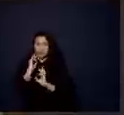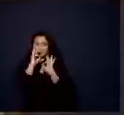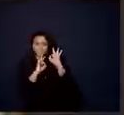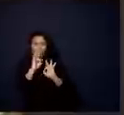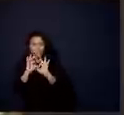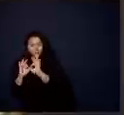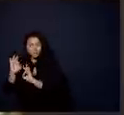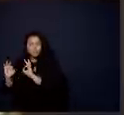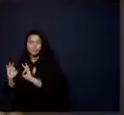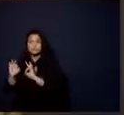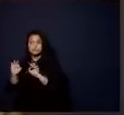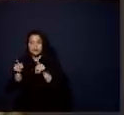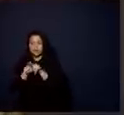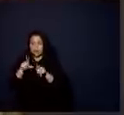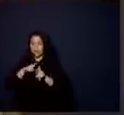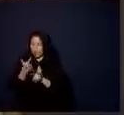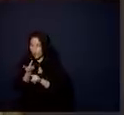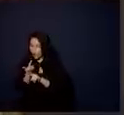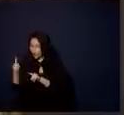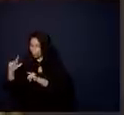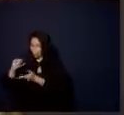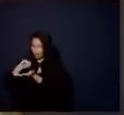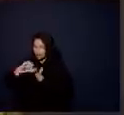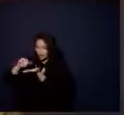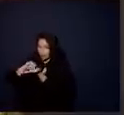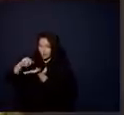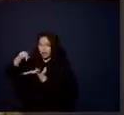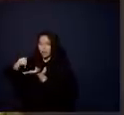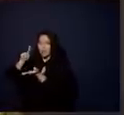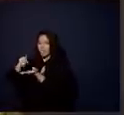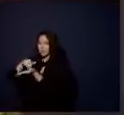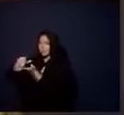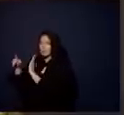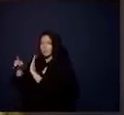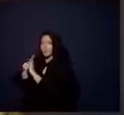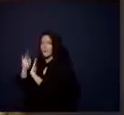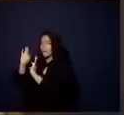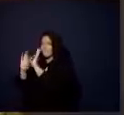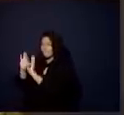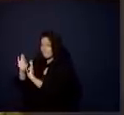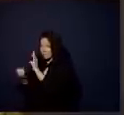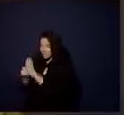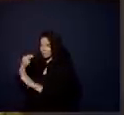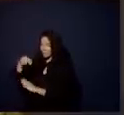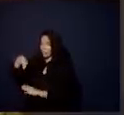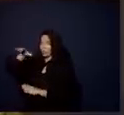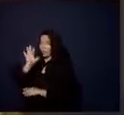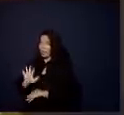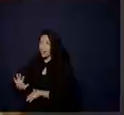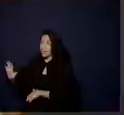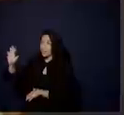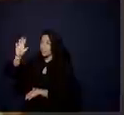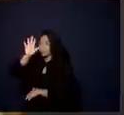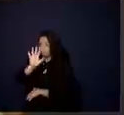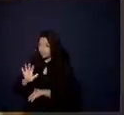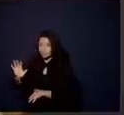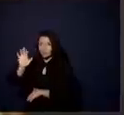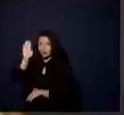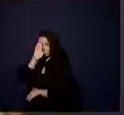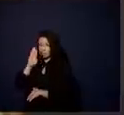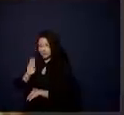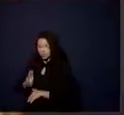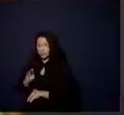indo já para outra secretaria que a secretaria de planejamento é nacional secretaria nacional de planejamento